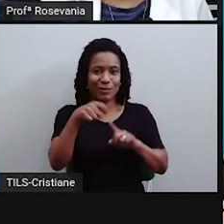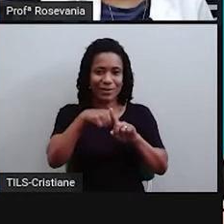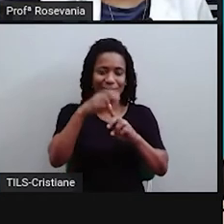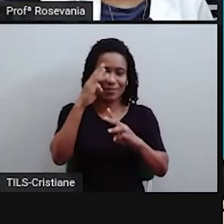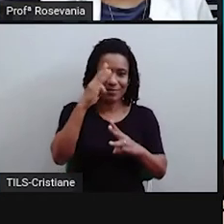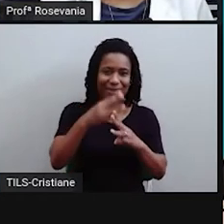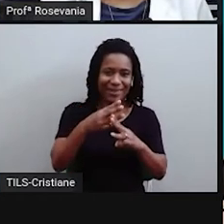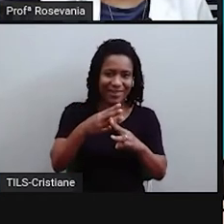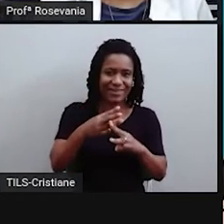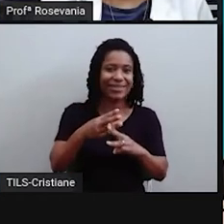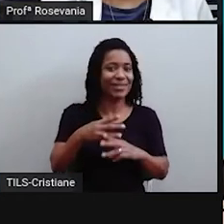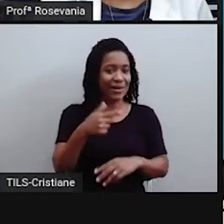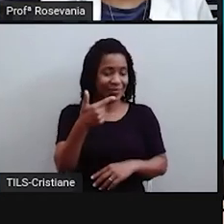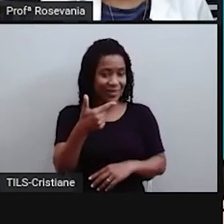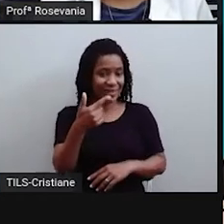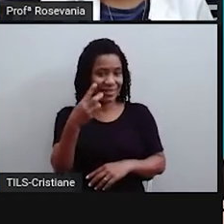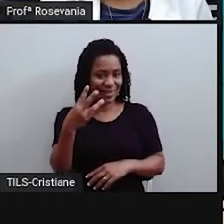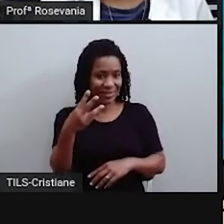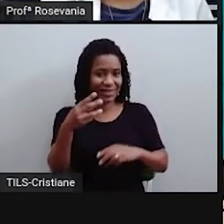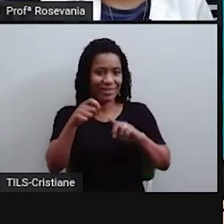dos equinócios,